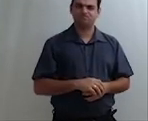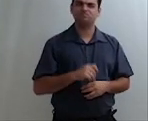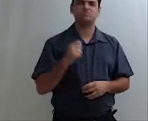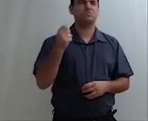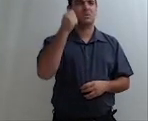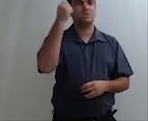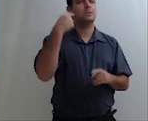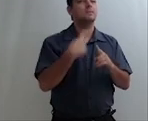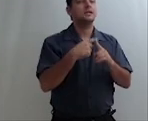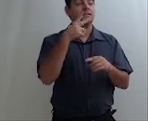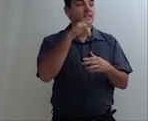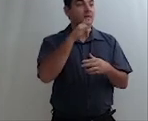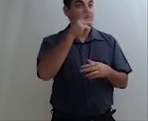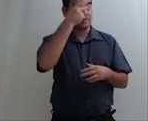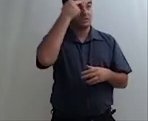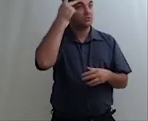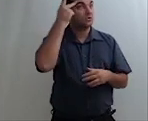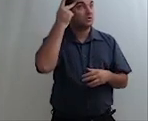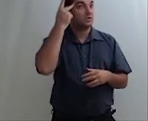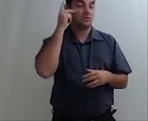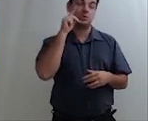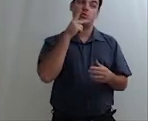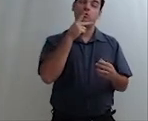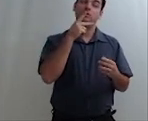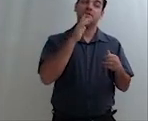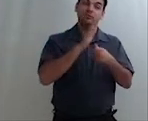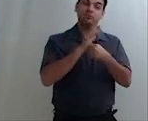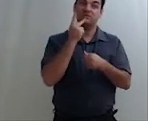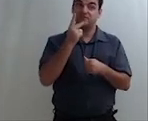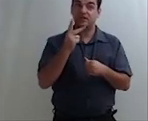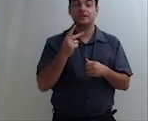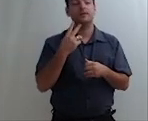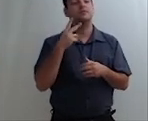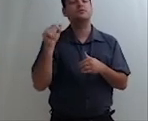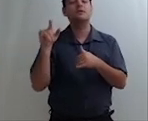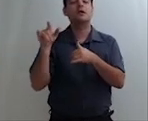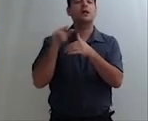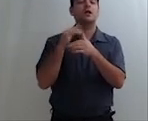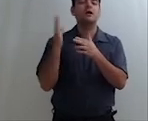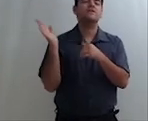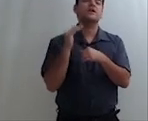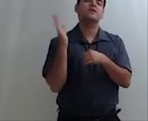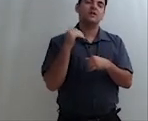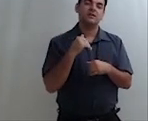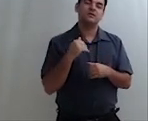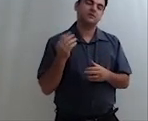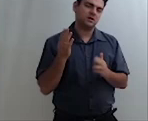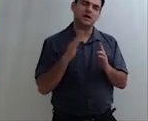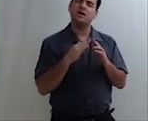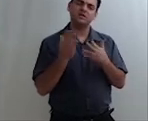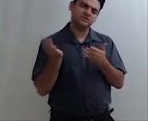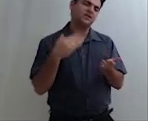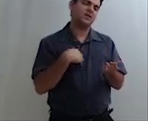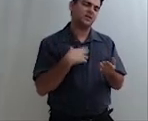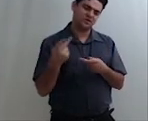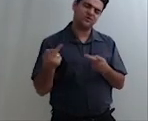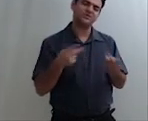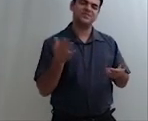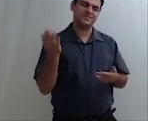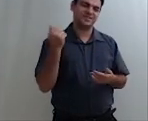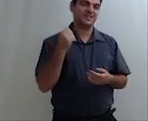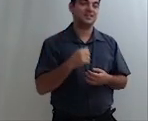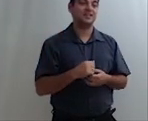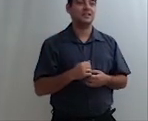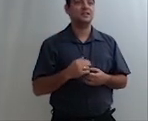atraída segundo concia da prisão preventiva Foi atraída do mandante e lá execut dois